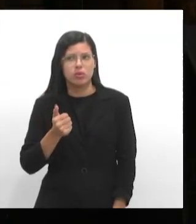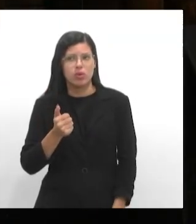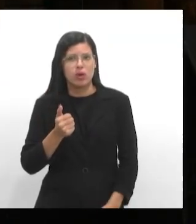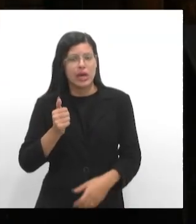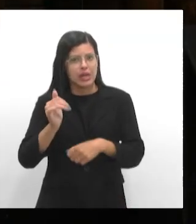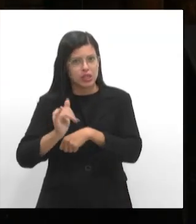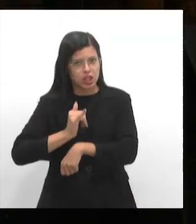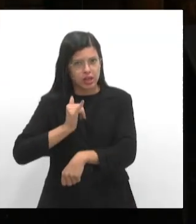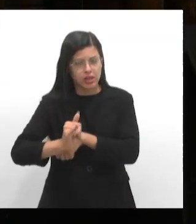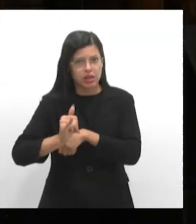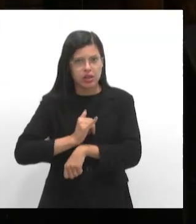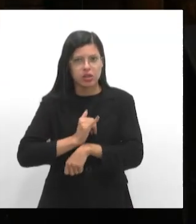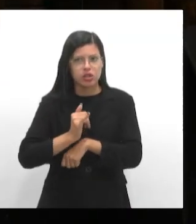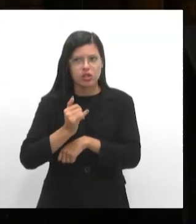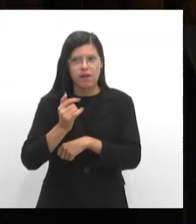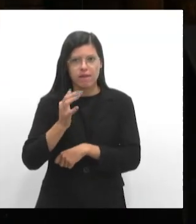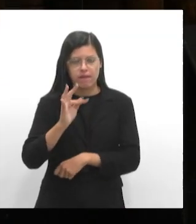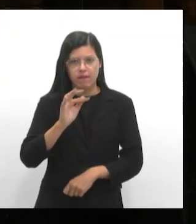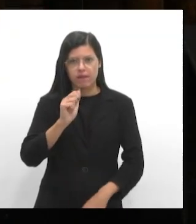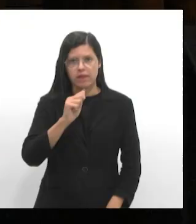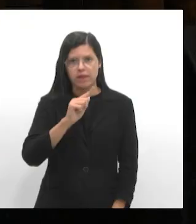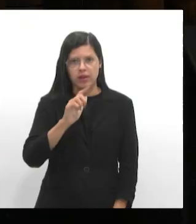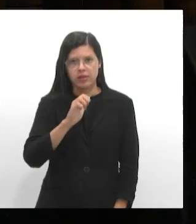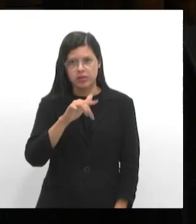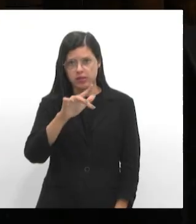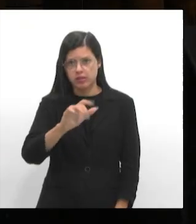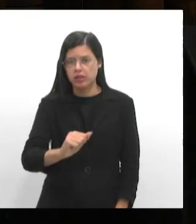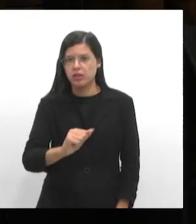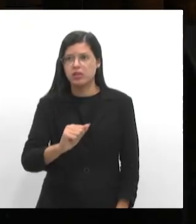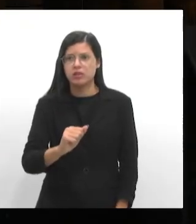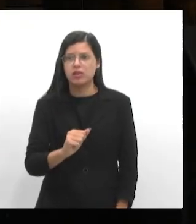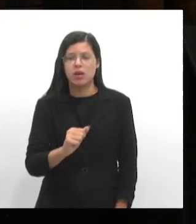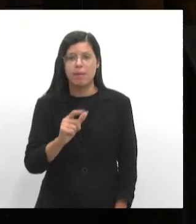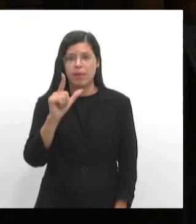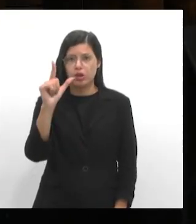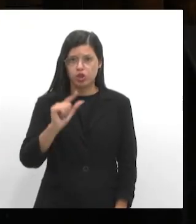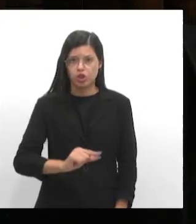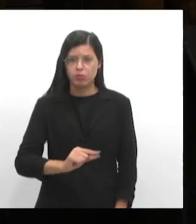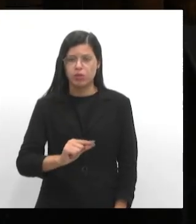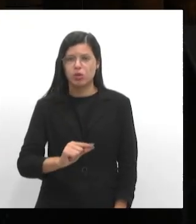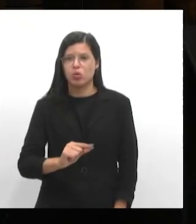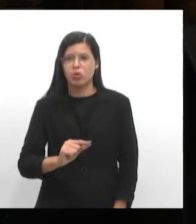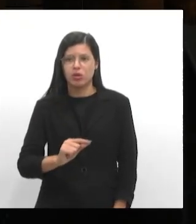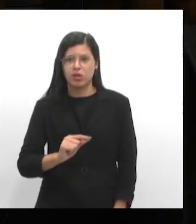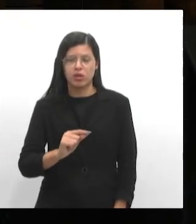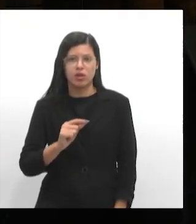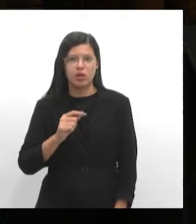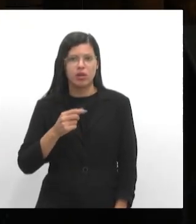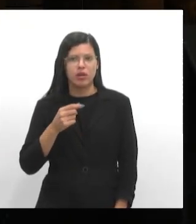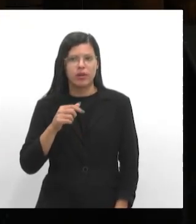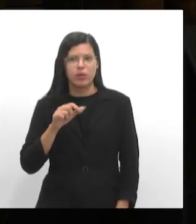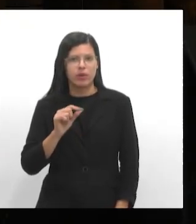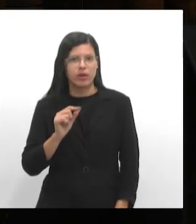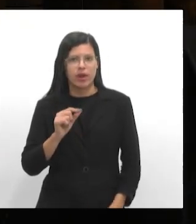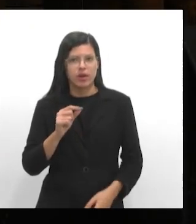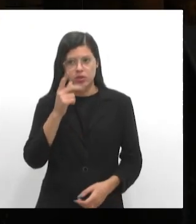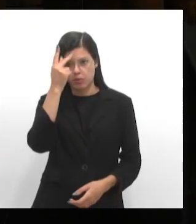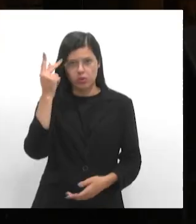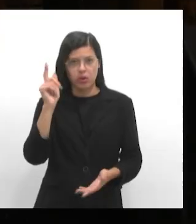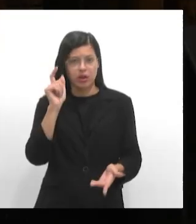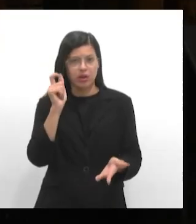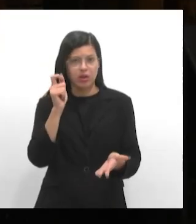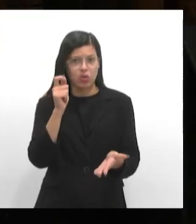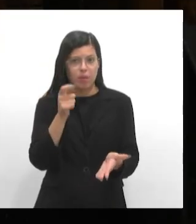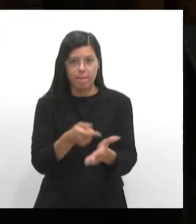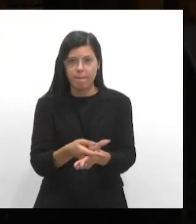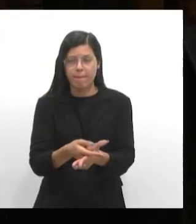fazendário para apertar o cerco, diminuir a sonegação e aumentar a receita.